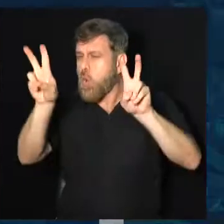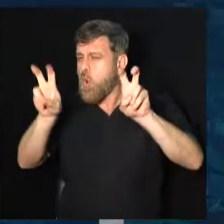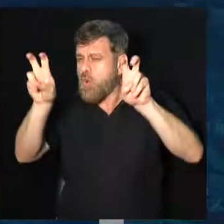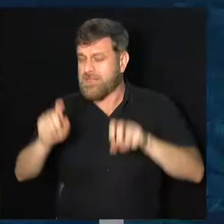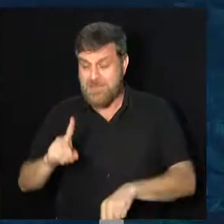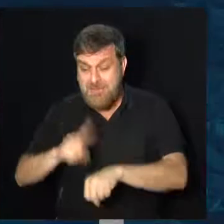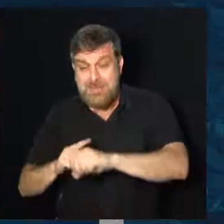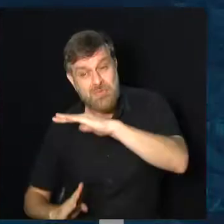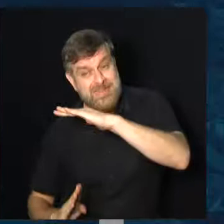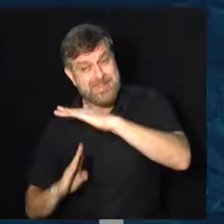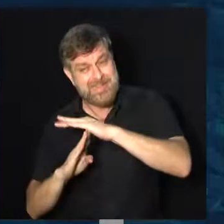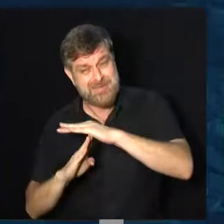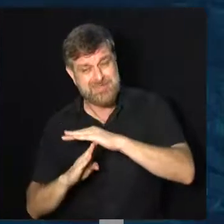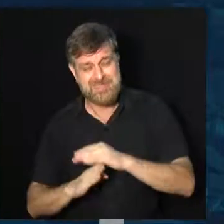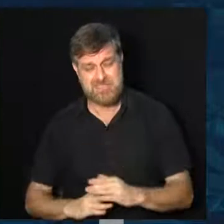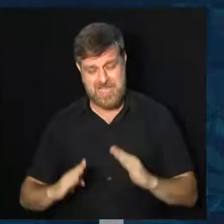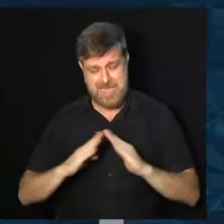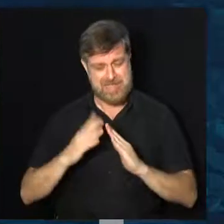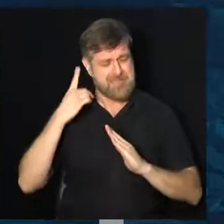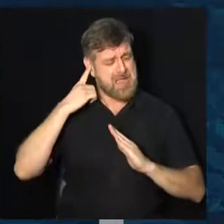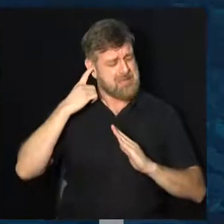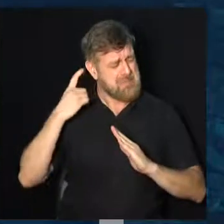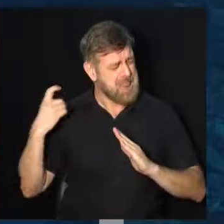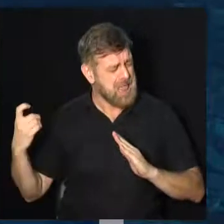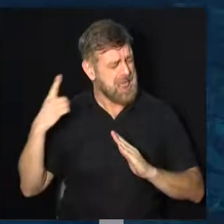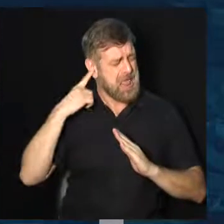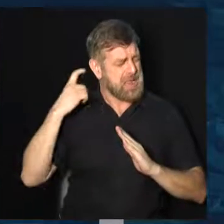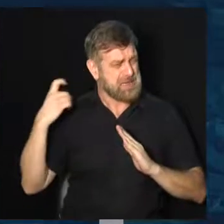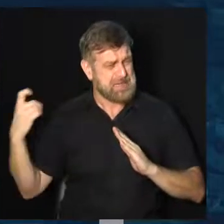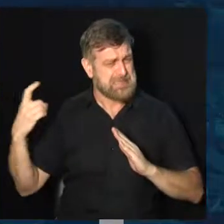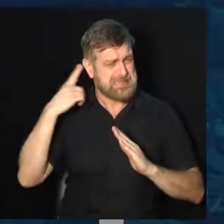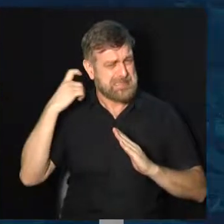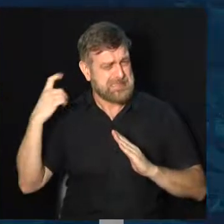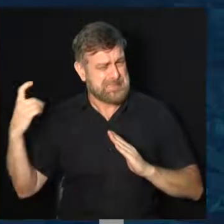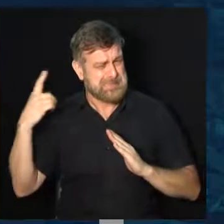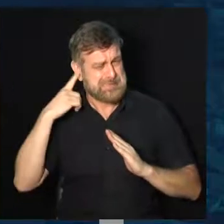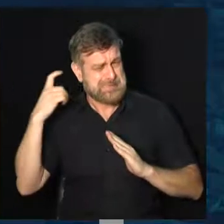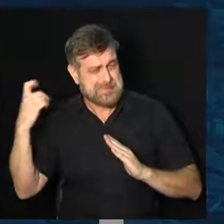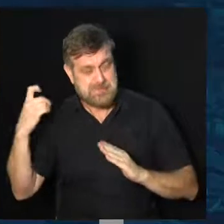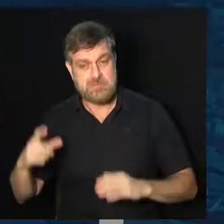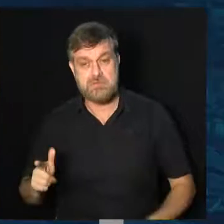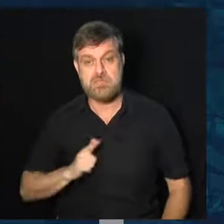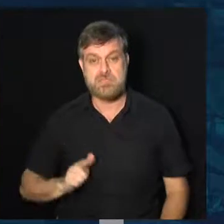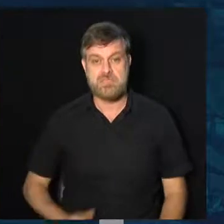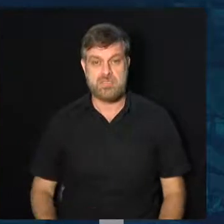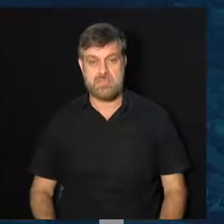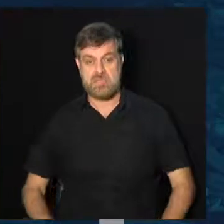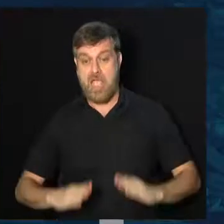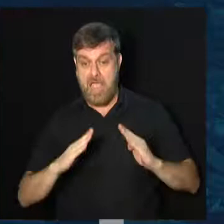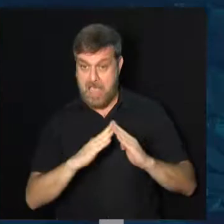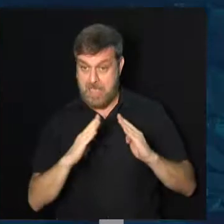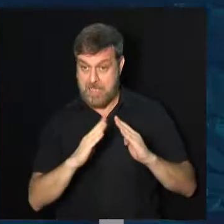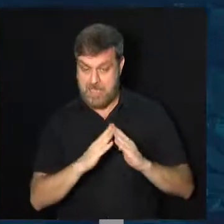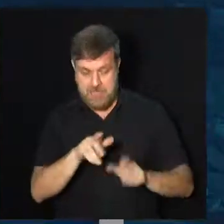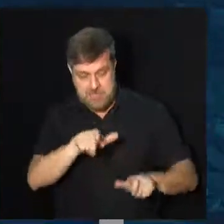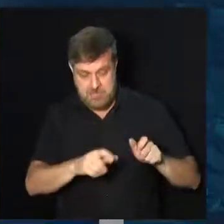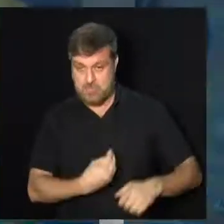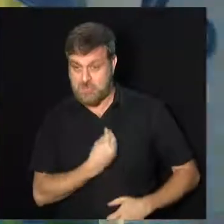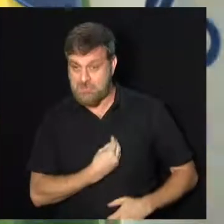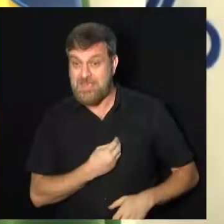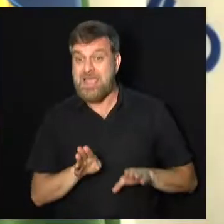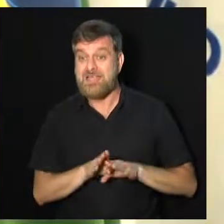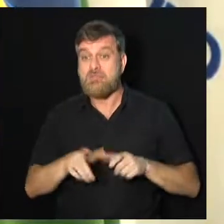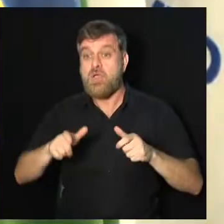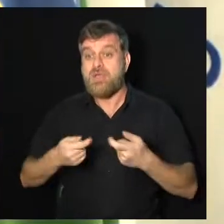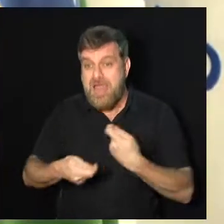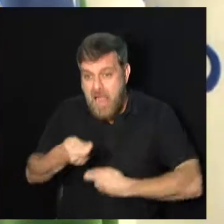tempo máximo de acionamento dos dispositivos sonoros, do tipo alarme, instalados em imóveis residenciais e